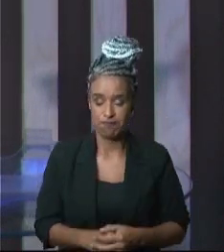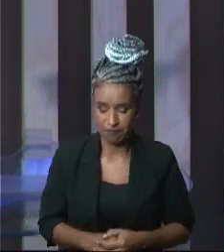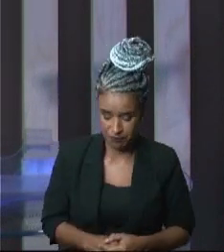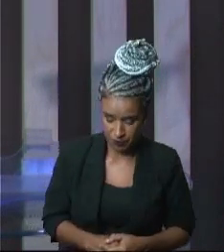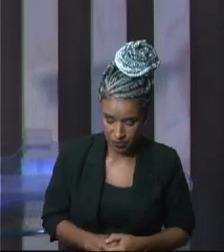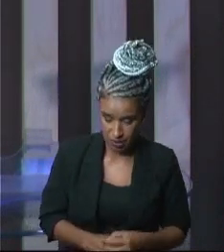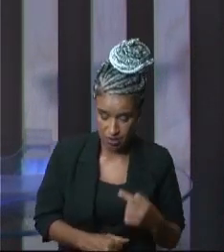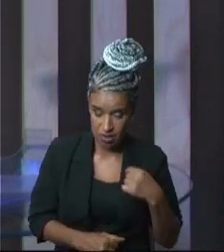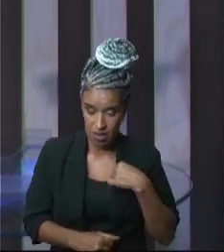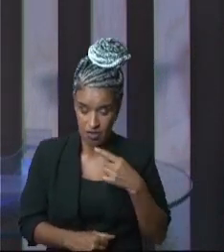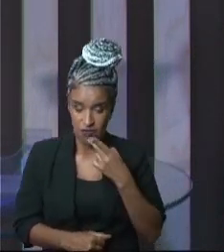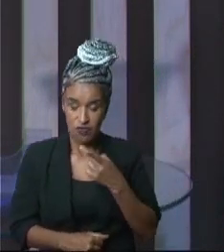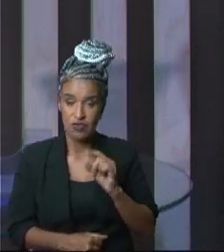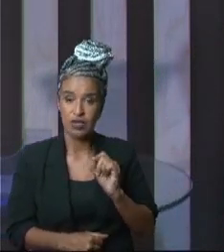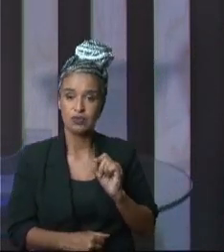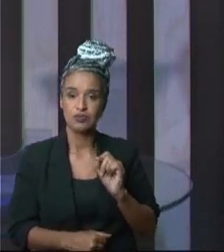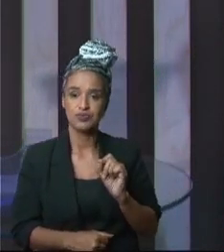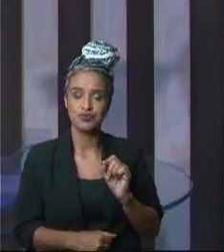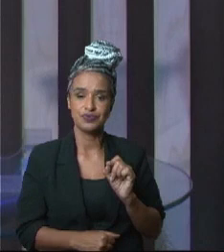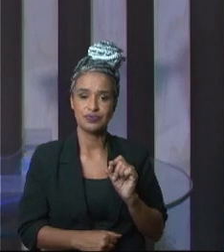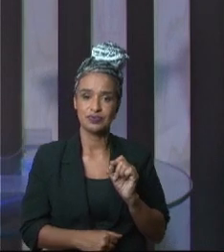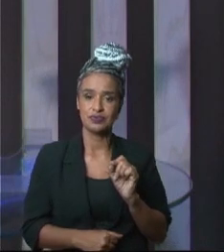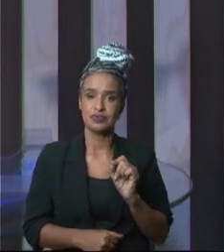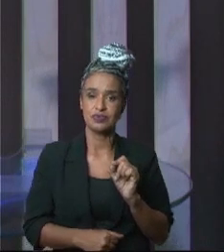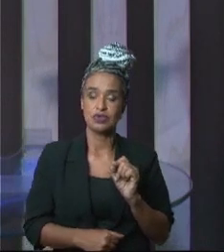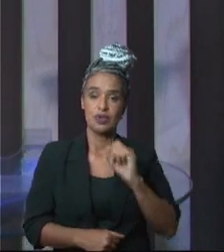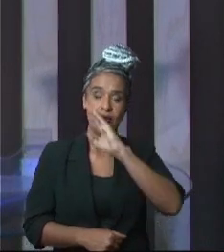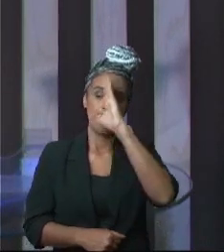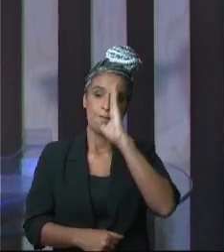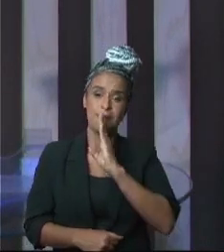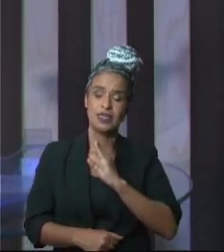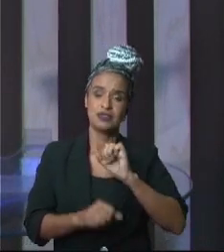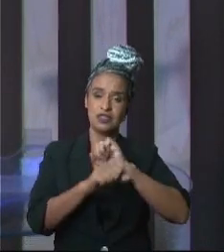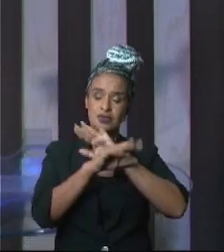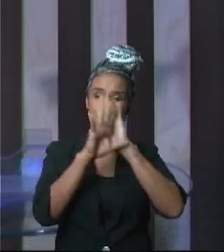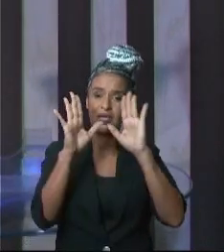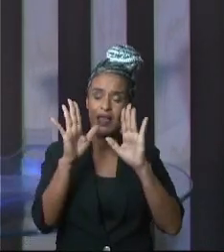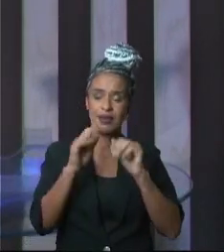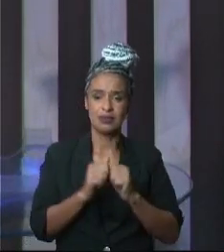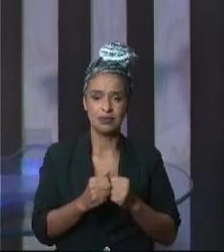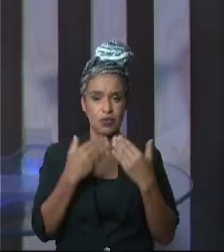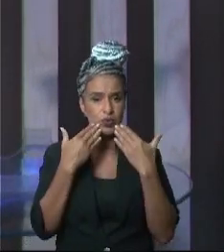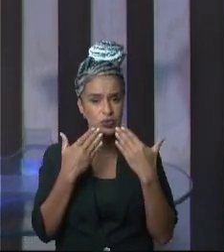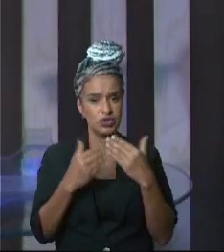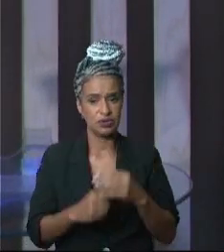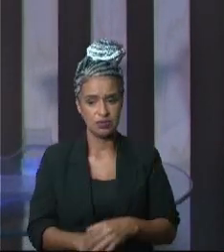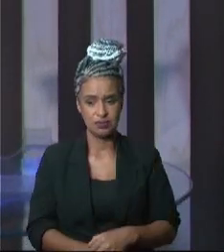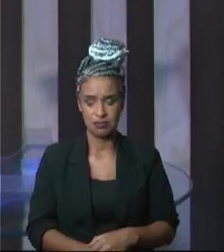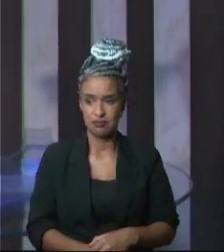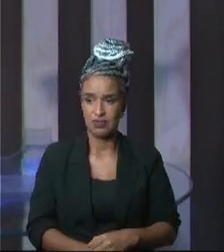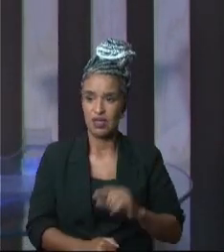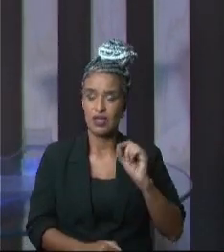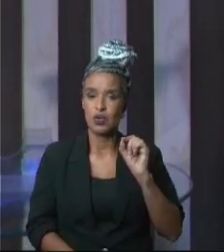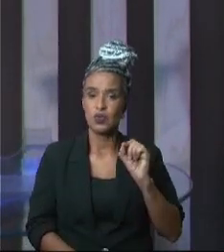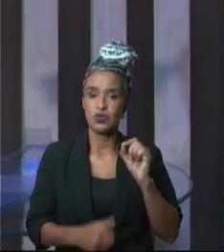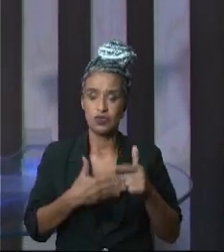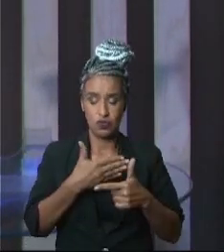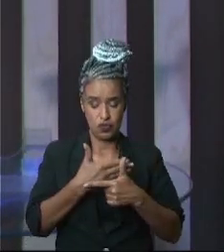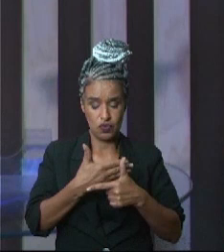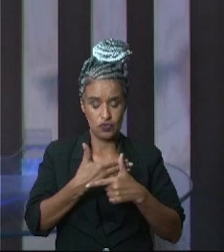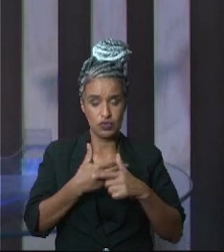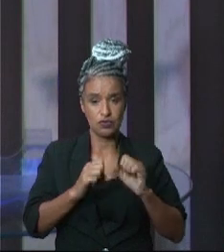eu vou comentar, então, que a posição do Brasil também é muito clara com relação a isso. O papel